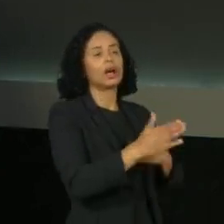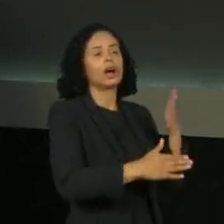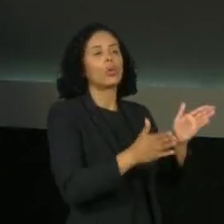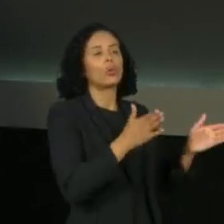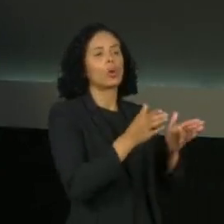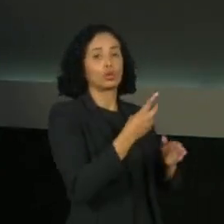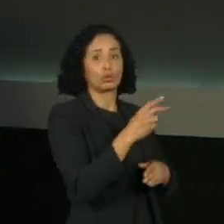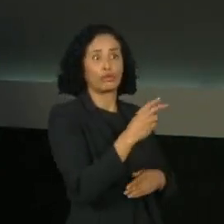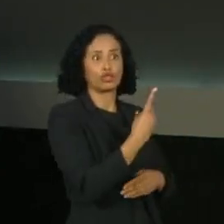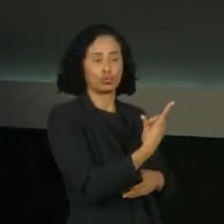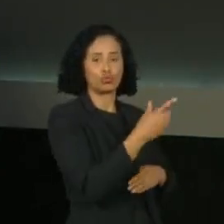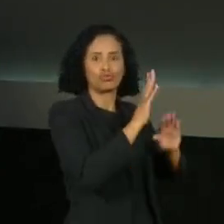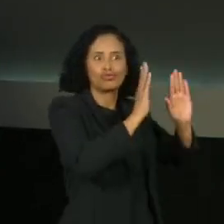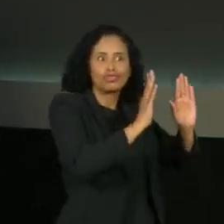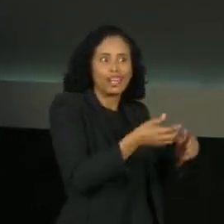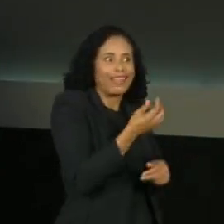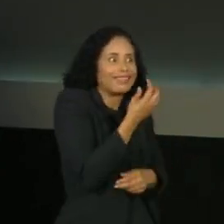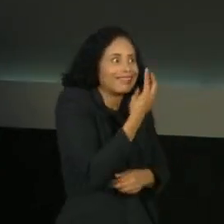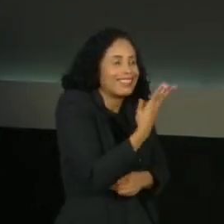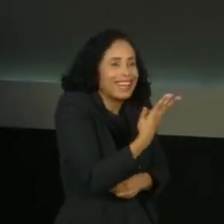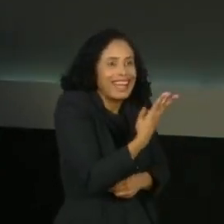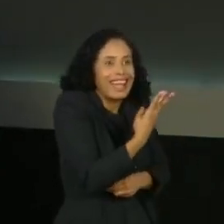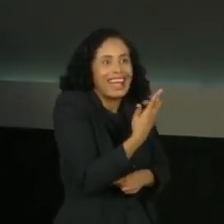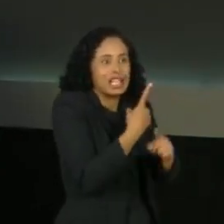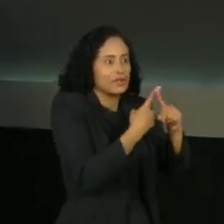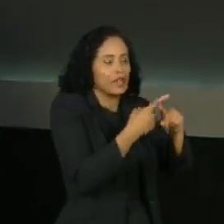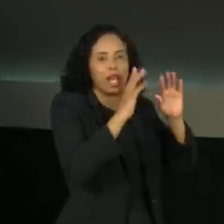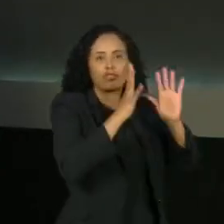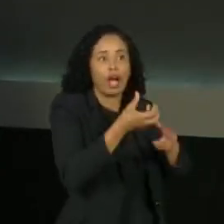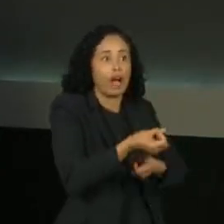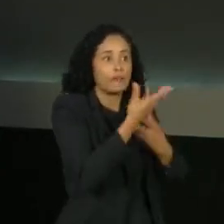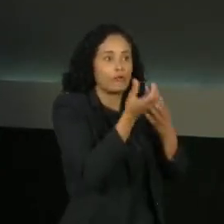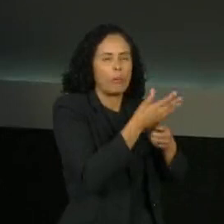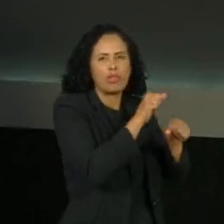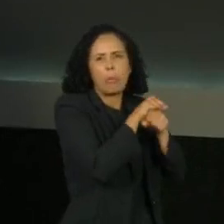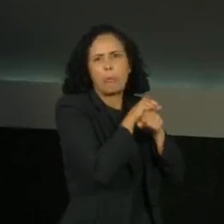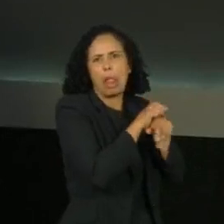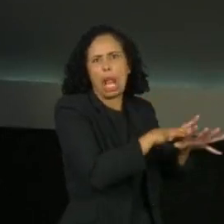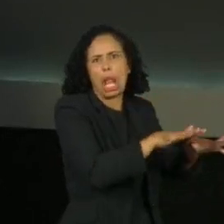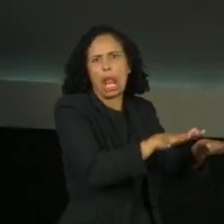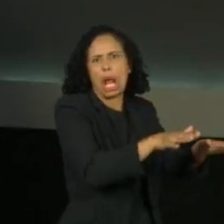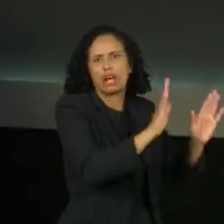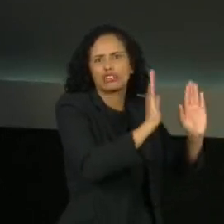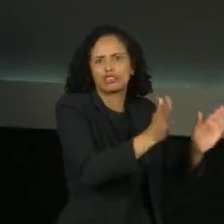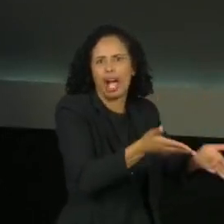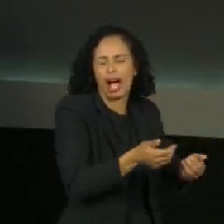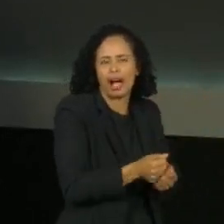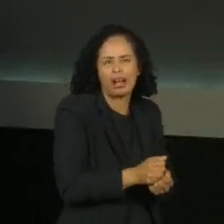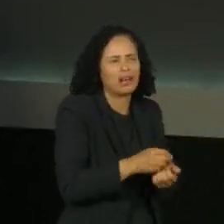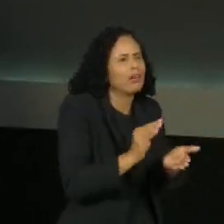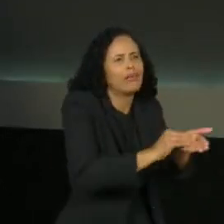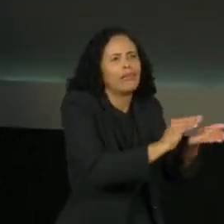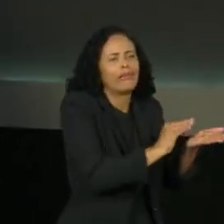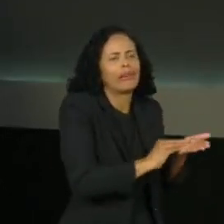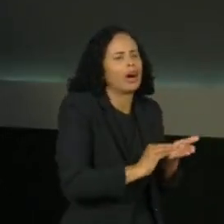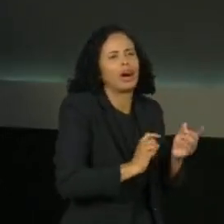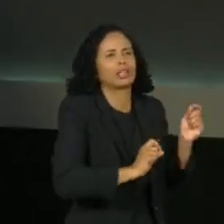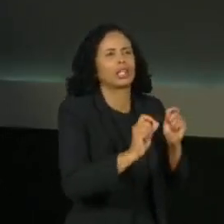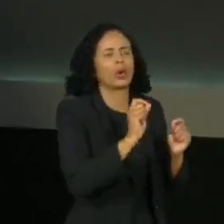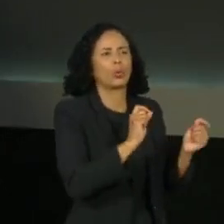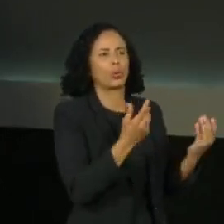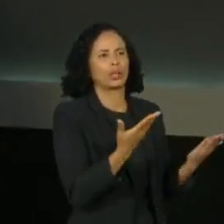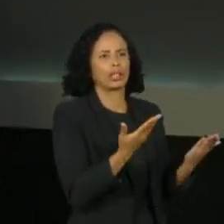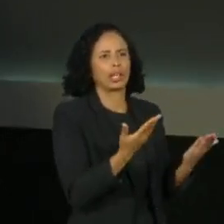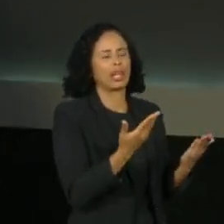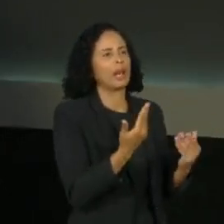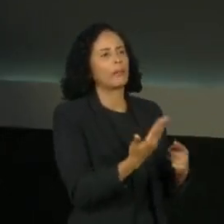menos 3 grandes vazamentos, que a gente até chegou a chamar de mega vazamentos. O que falta, o que é que isso indica